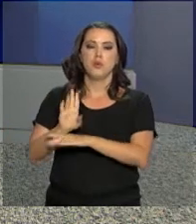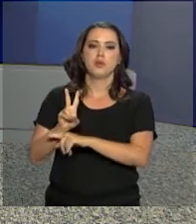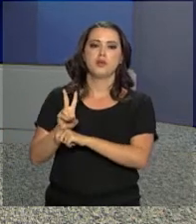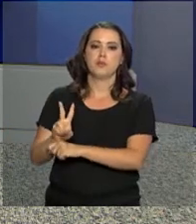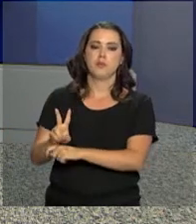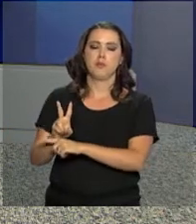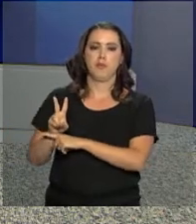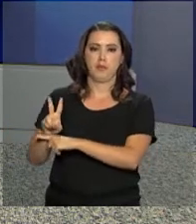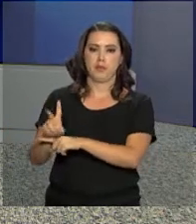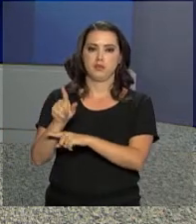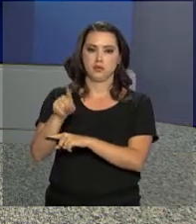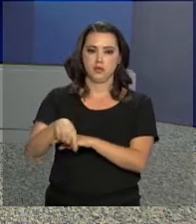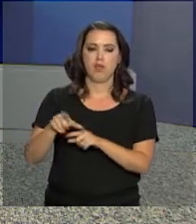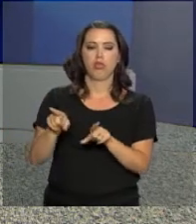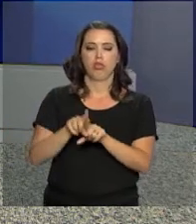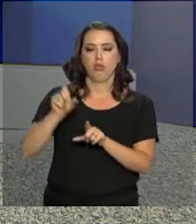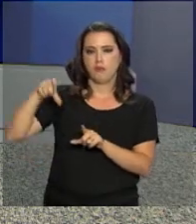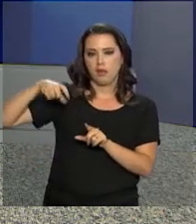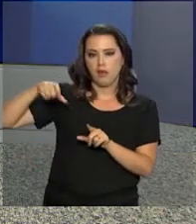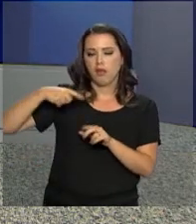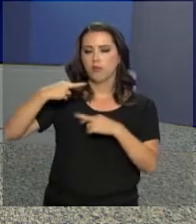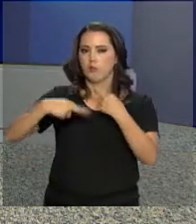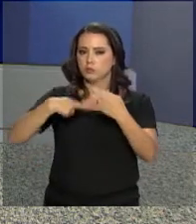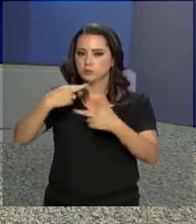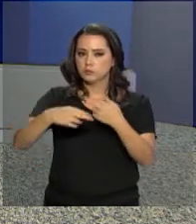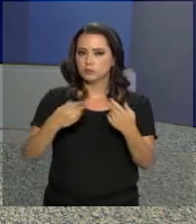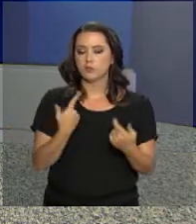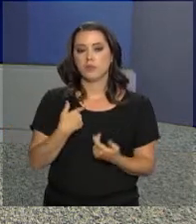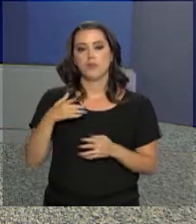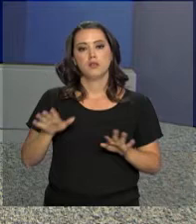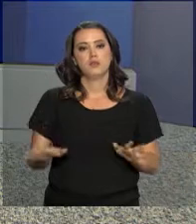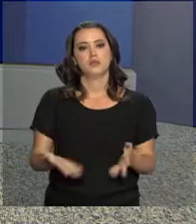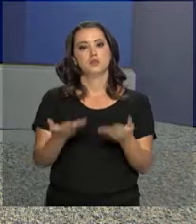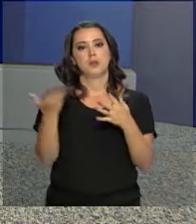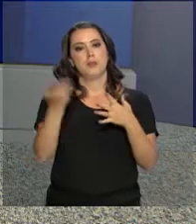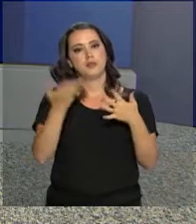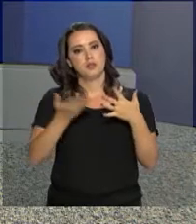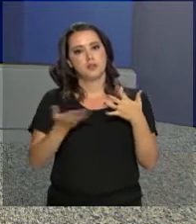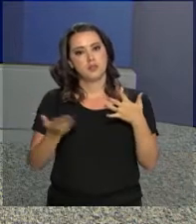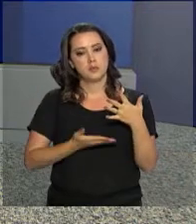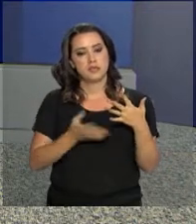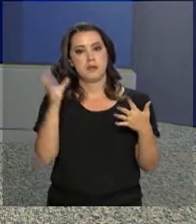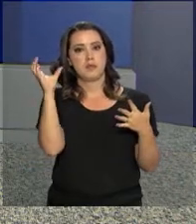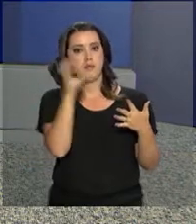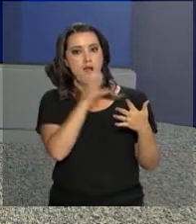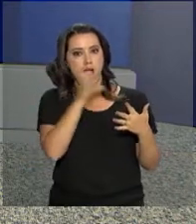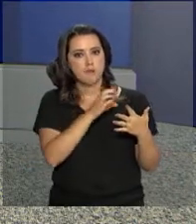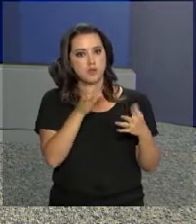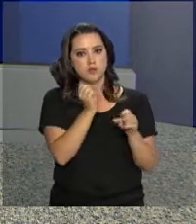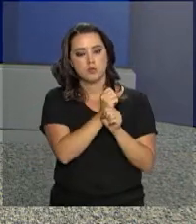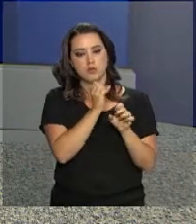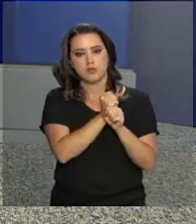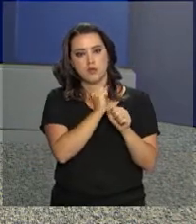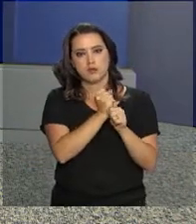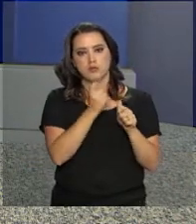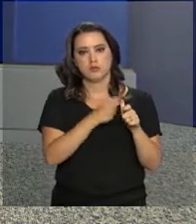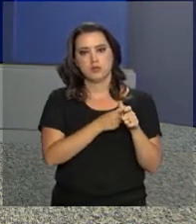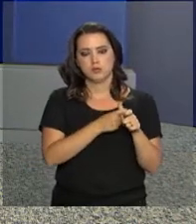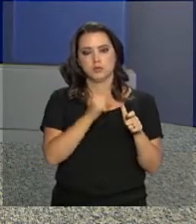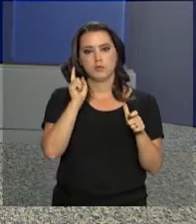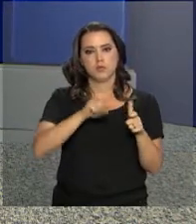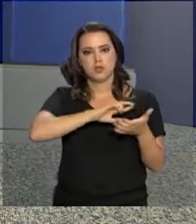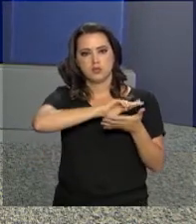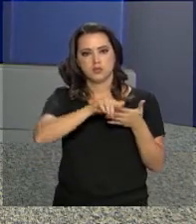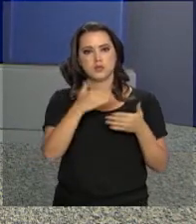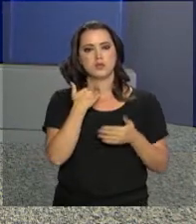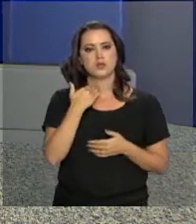crédito, inclusive sobre o rotativo do cartão, foram motivadas pelo parcelamento automático do saldo devedor. É que